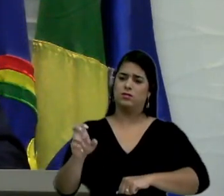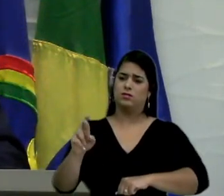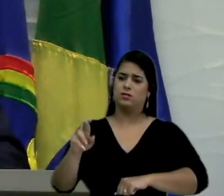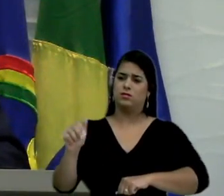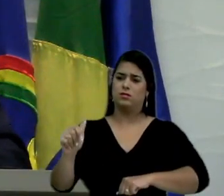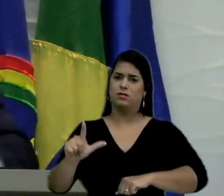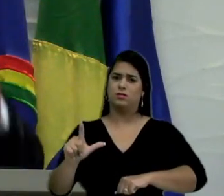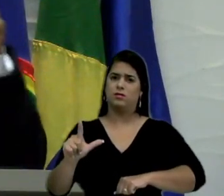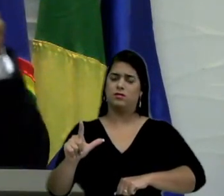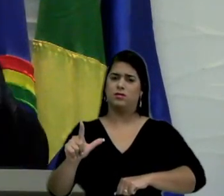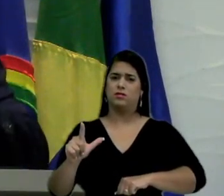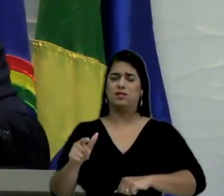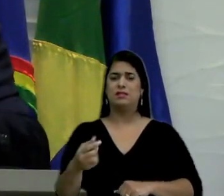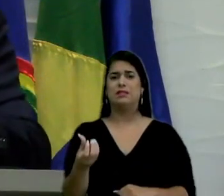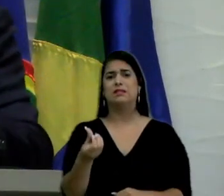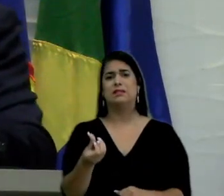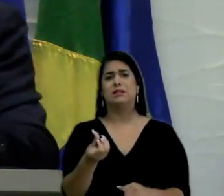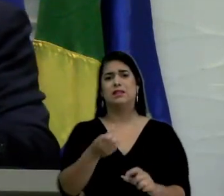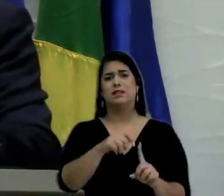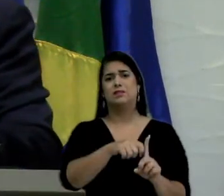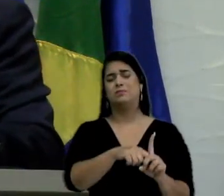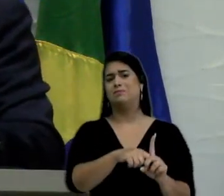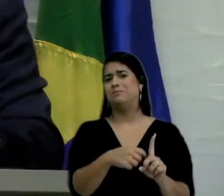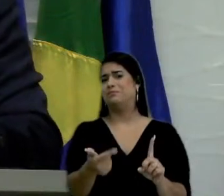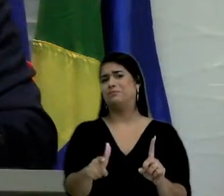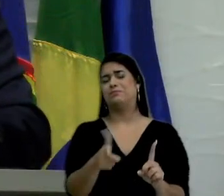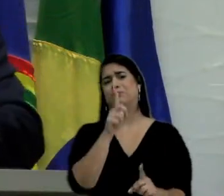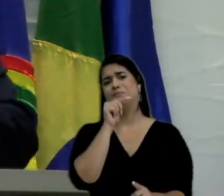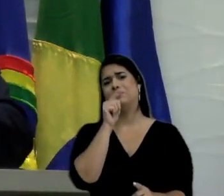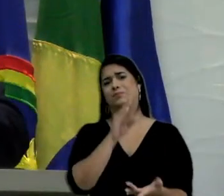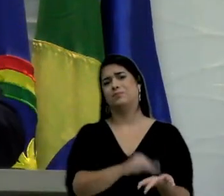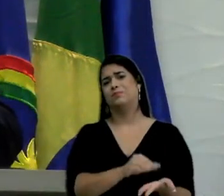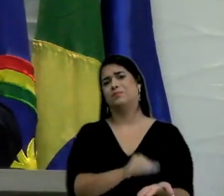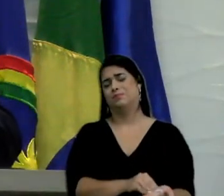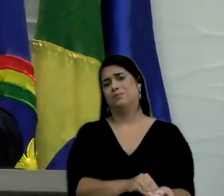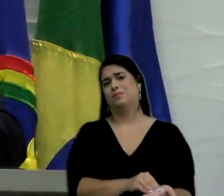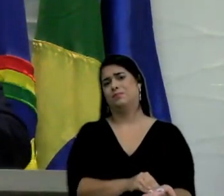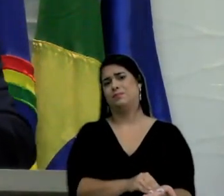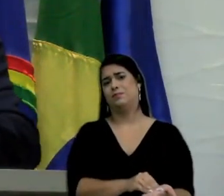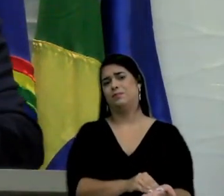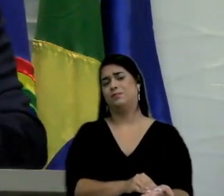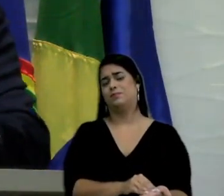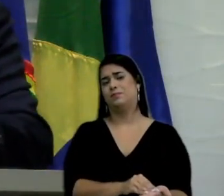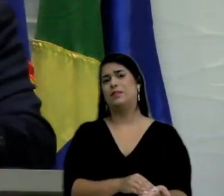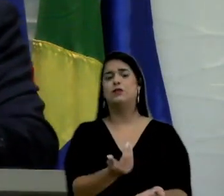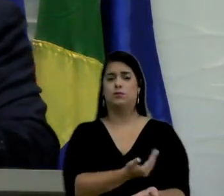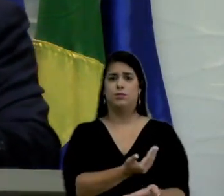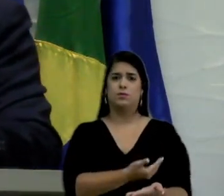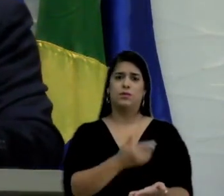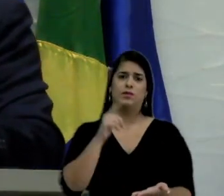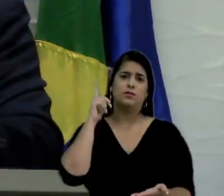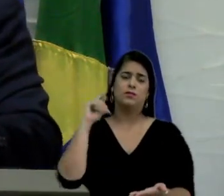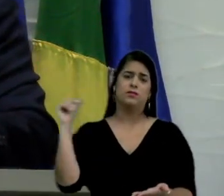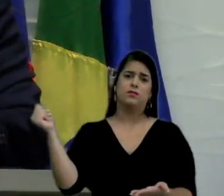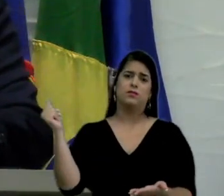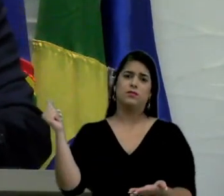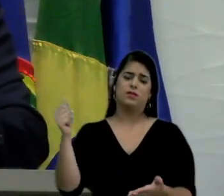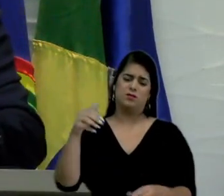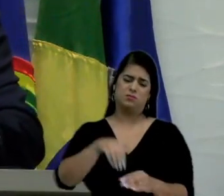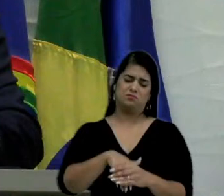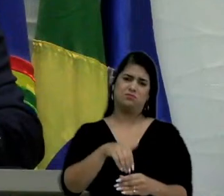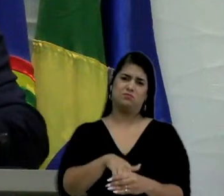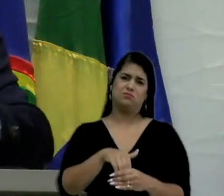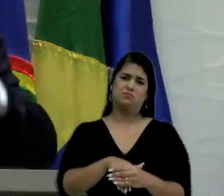água se meses aí colega Léo Aqui botou um voto de repú da Compesa E continuo